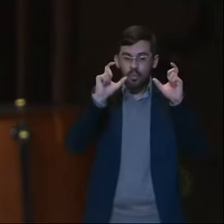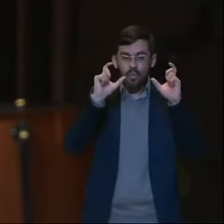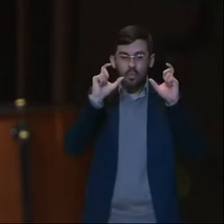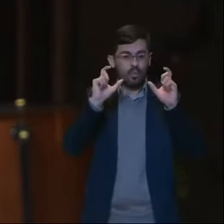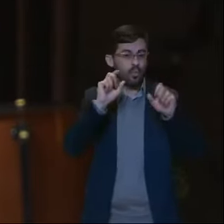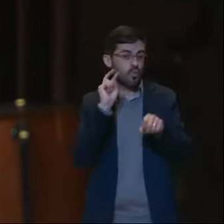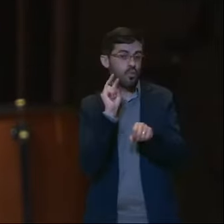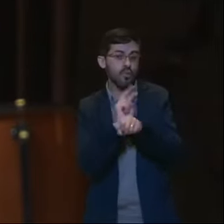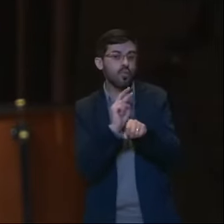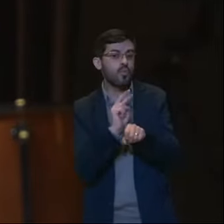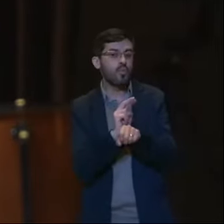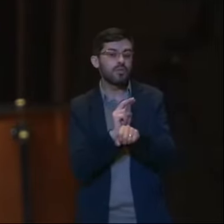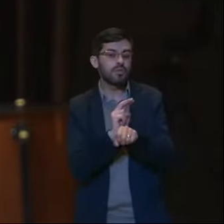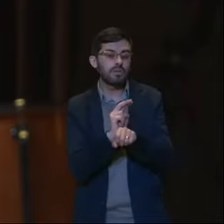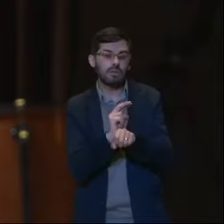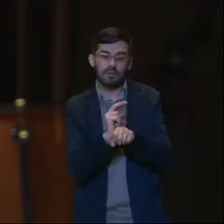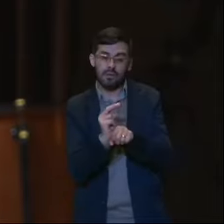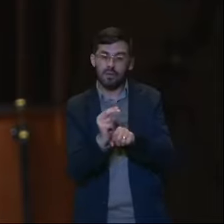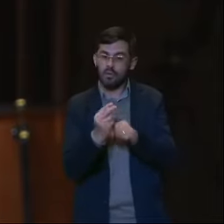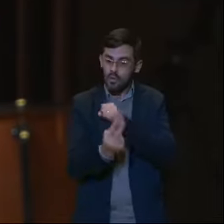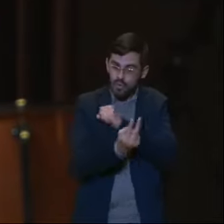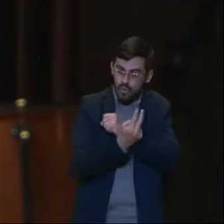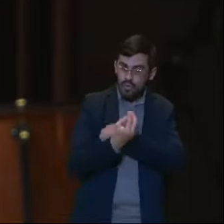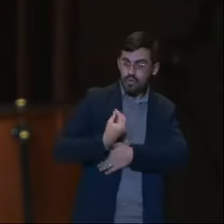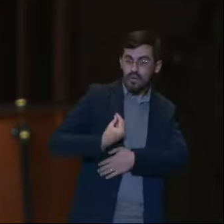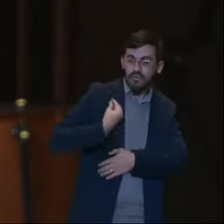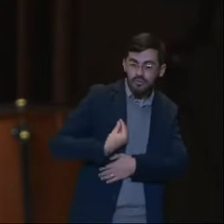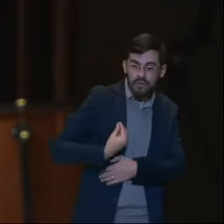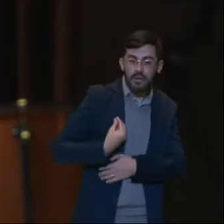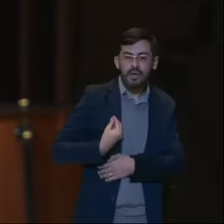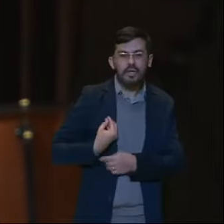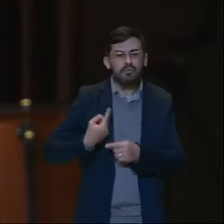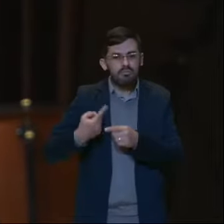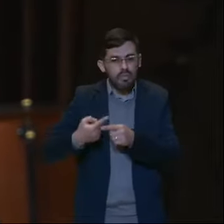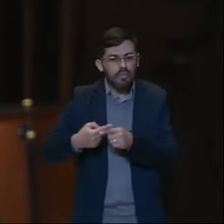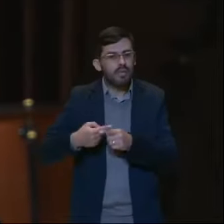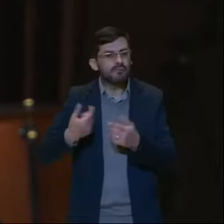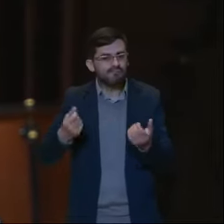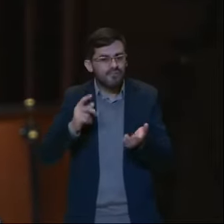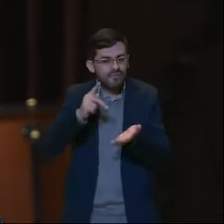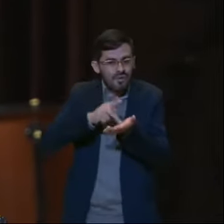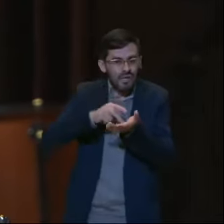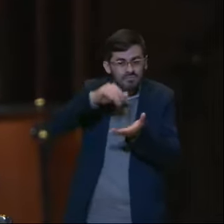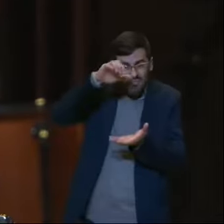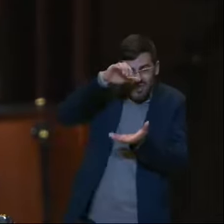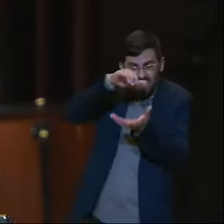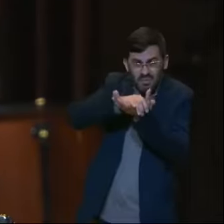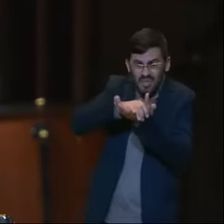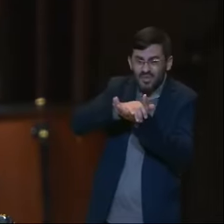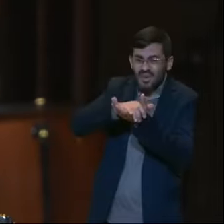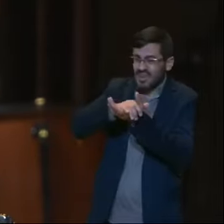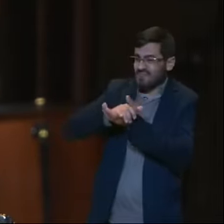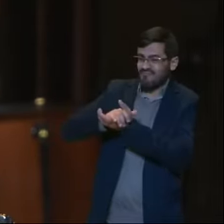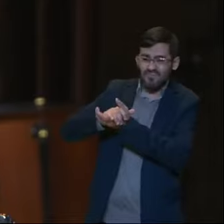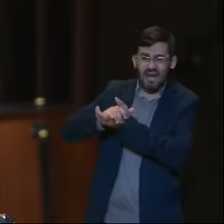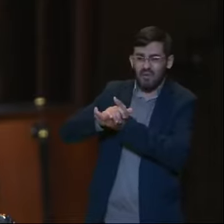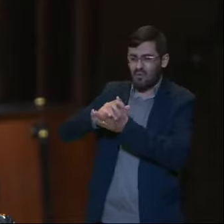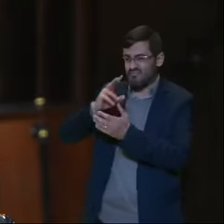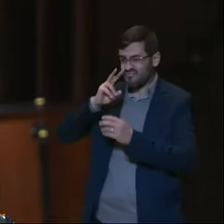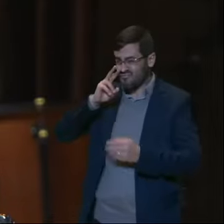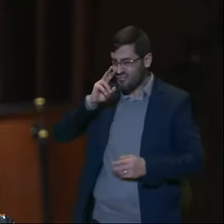vida. Porque essa aliança que nós temos, a aliança do casamento, é uma aliança sagrada diante de Deus. E meus